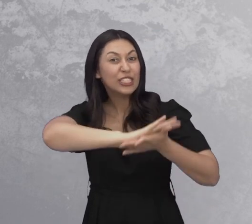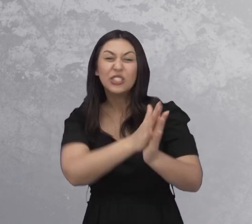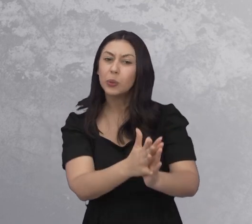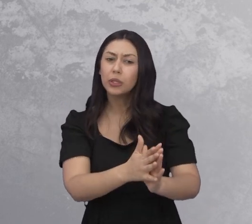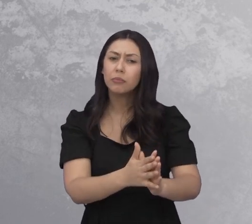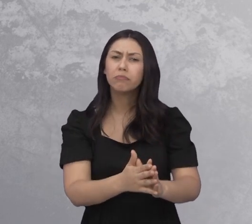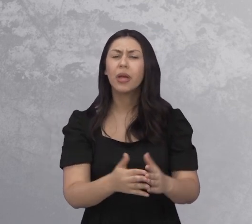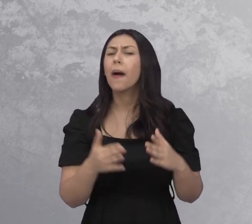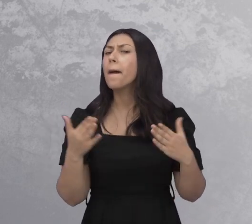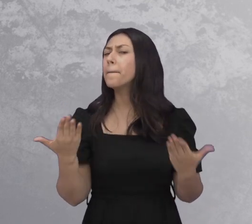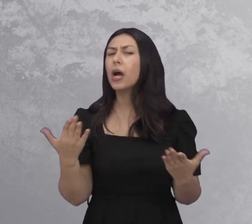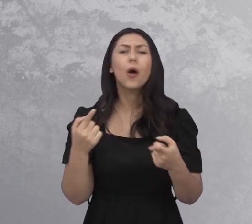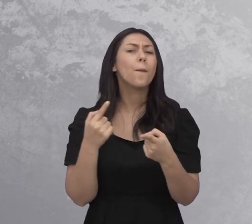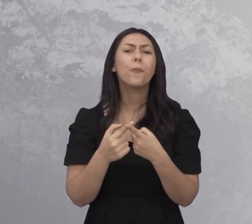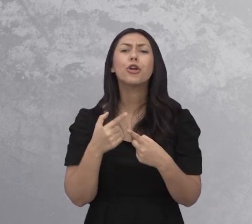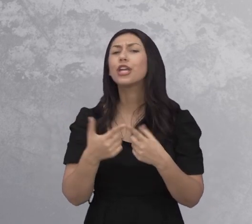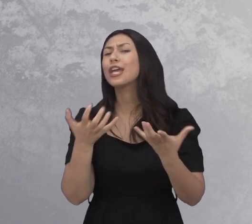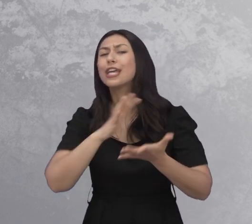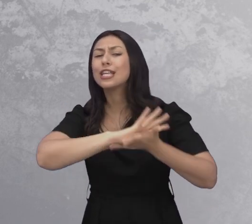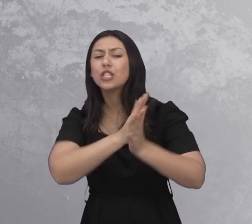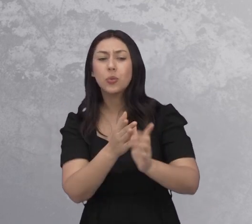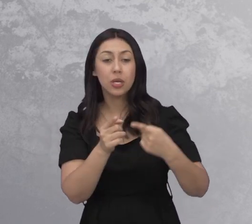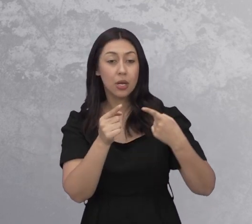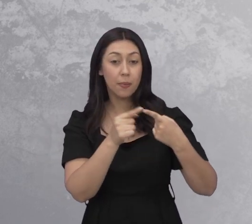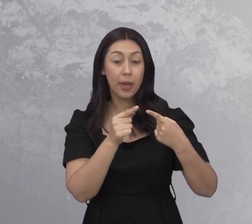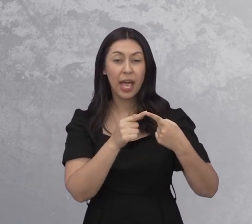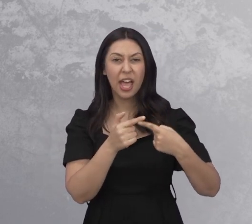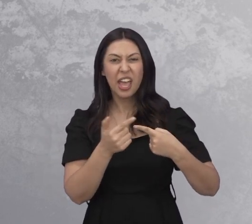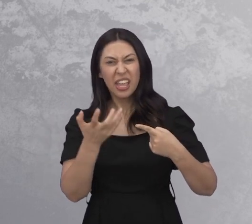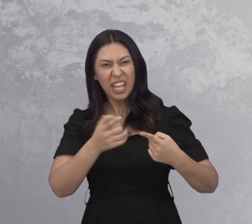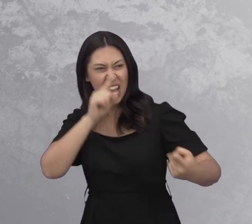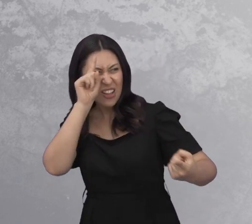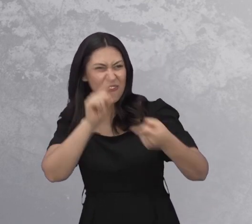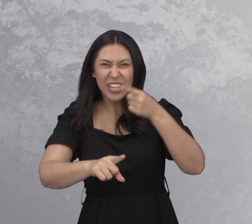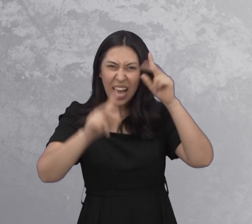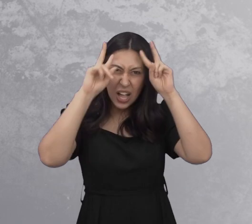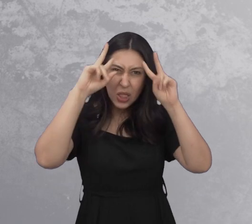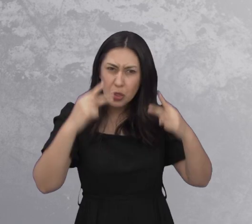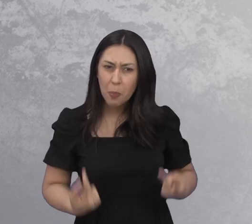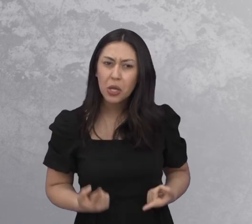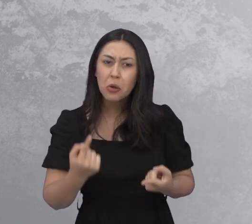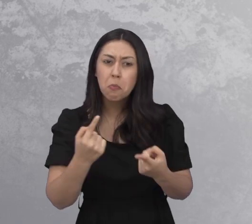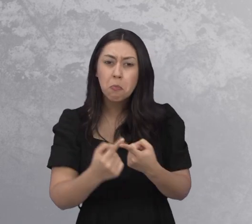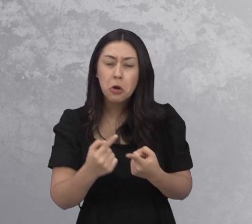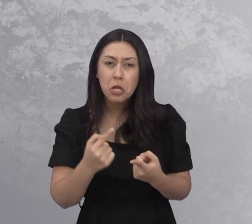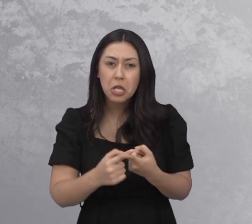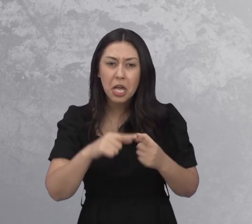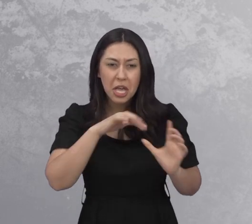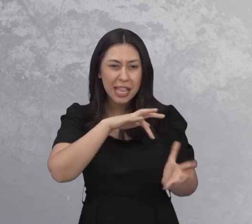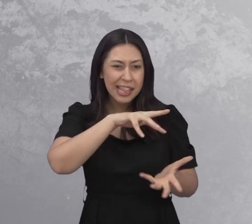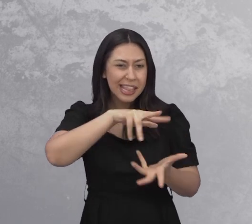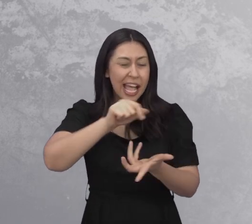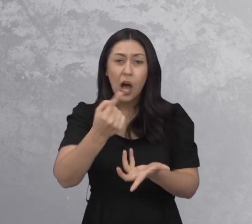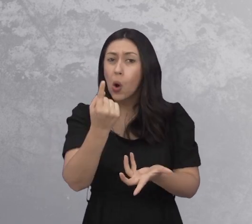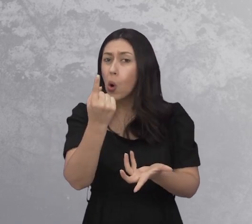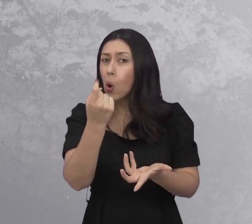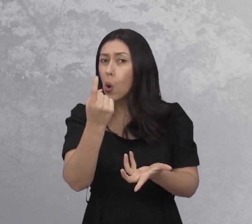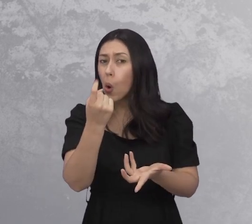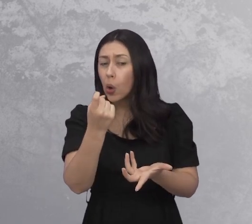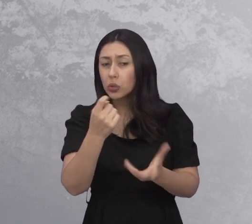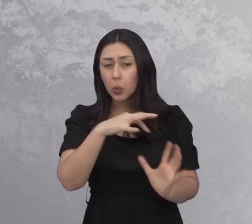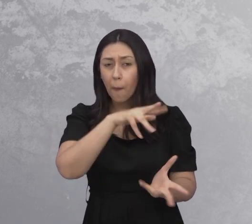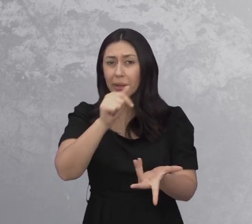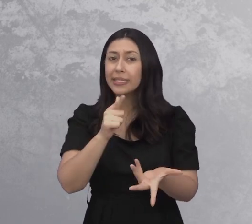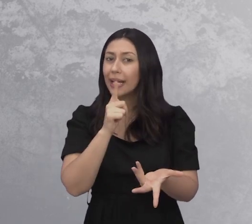que ele queria? Por que ele queria destruir a Terra? Alternativa A, ele queria se vingar dos humanos porque a Terra é o único planeta com